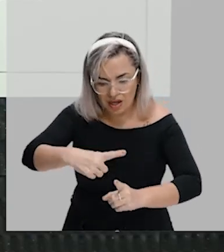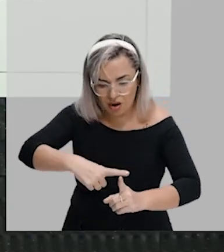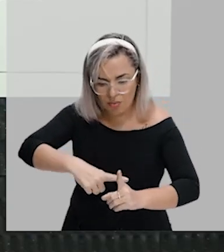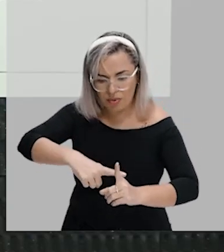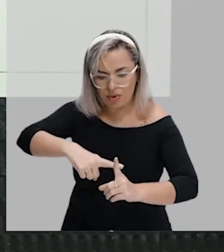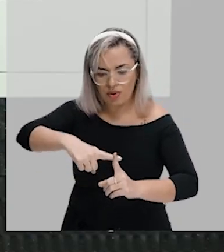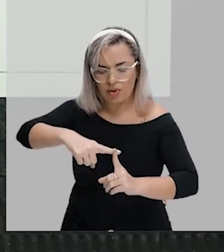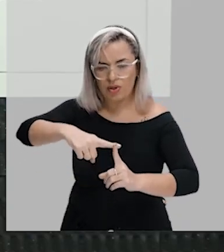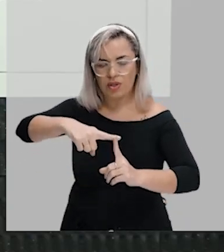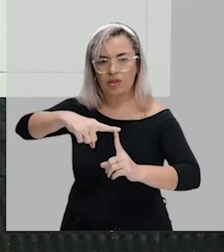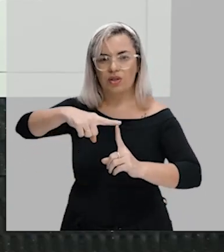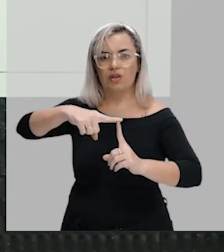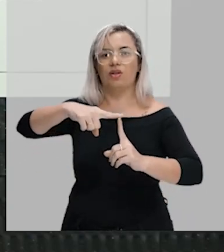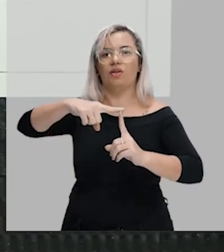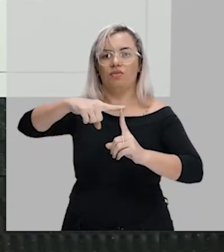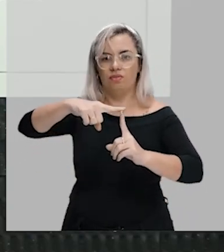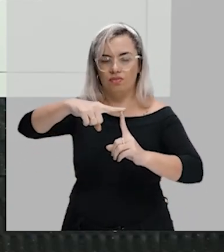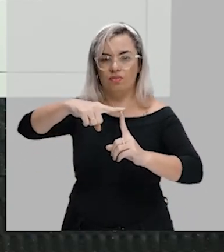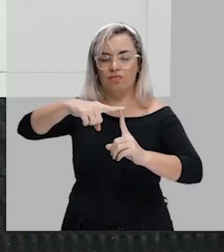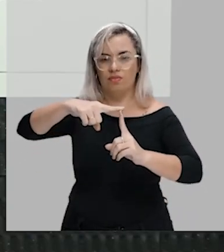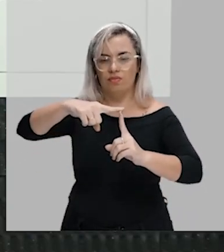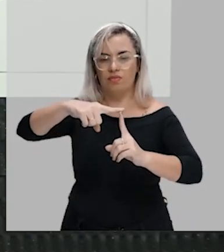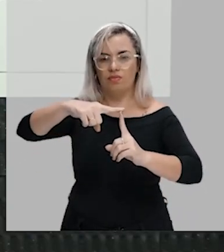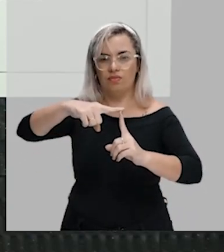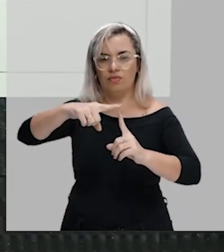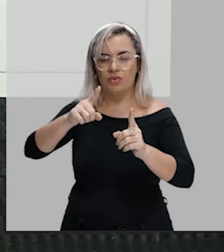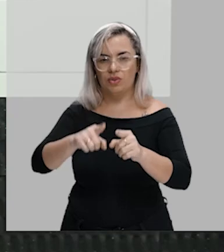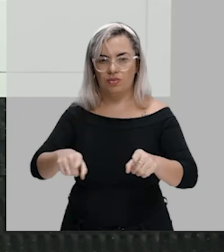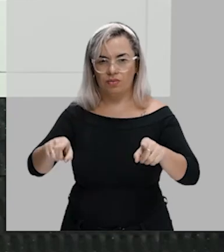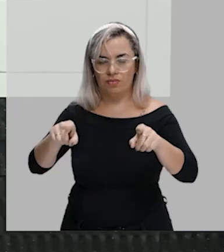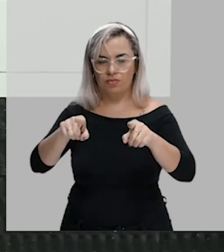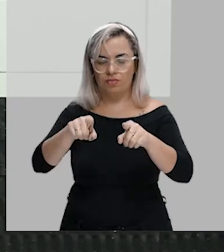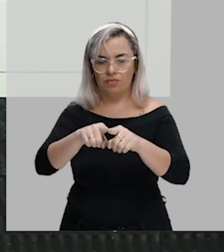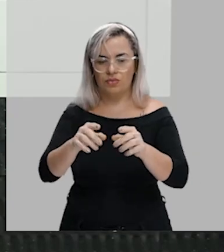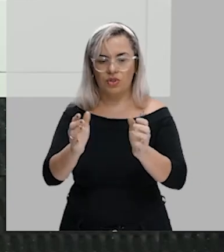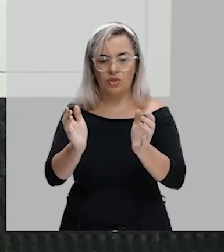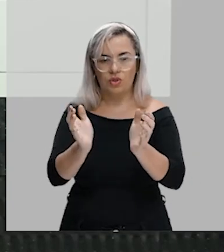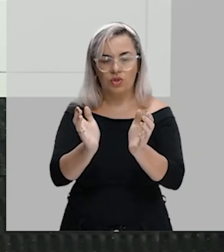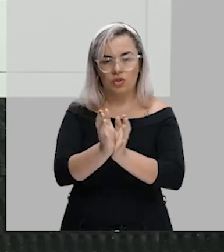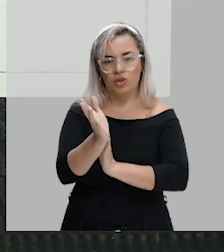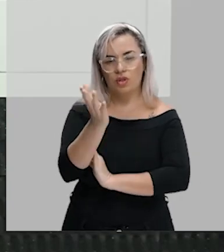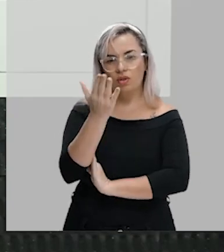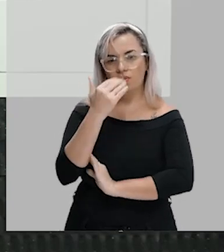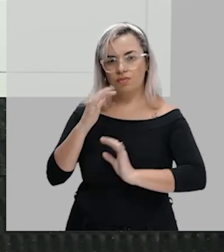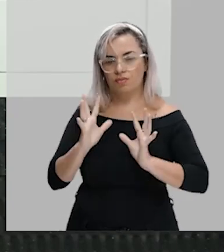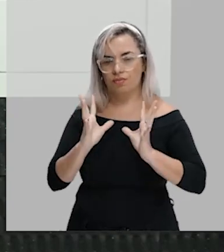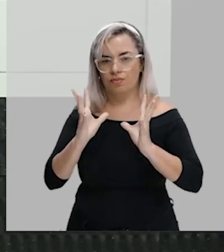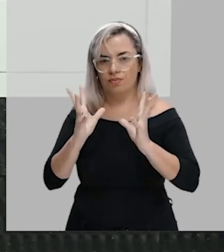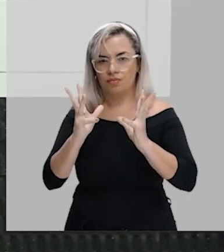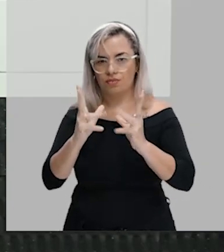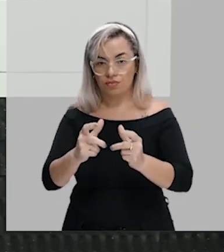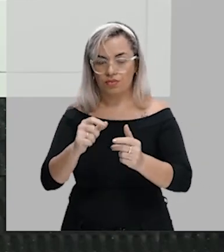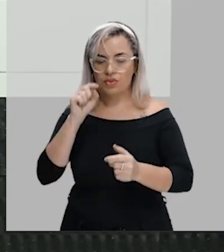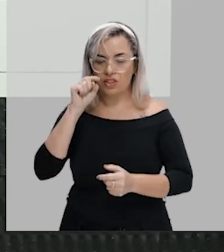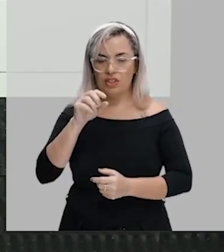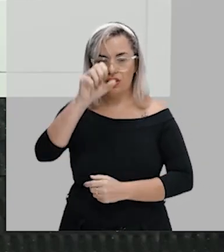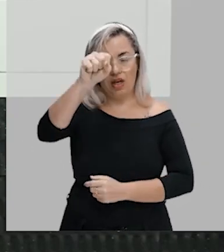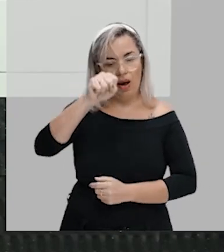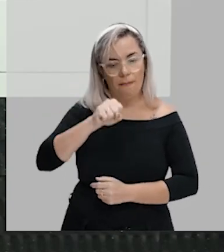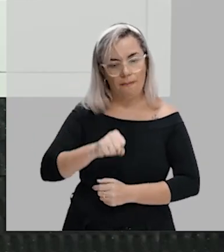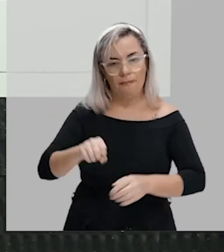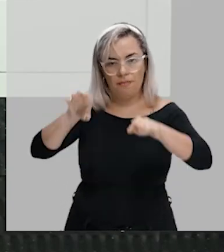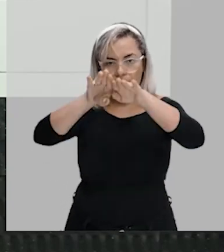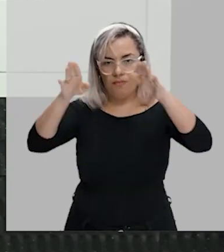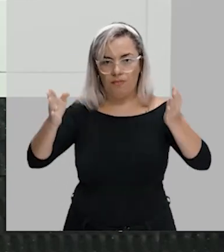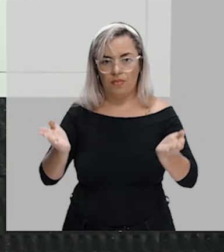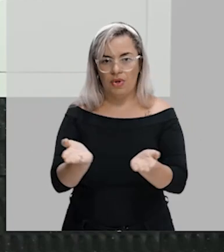aumentar a sua vibração, e com isso nós temos o aumento da temperatura do conjunto, ok? Então esse é o aparelho de micro-ondas, né? Então